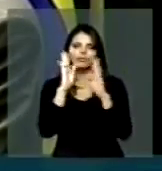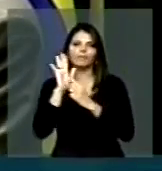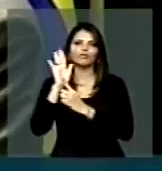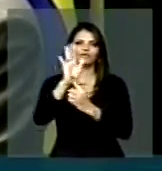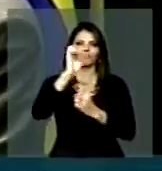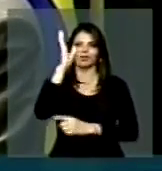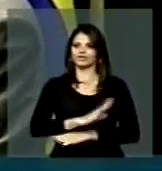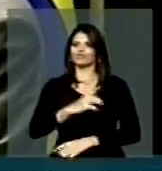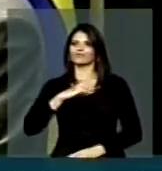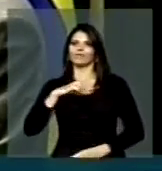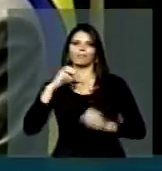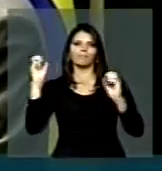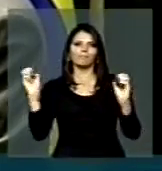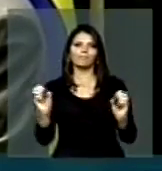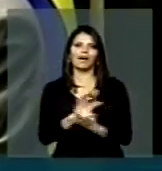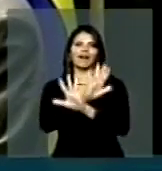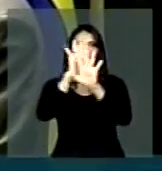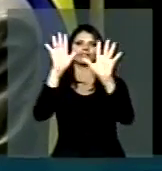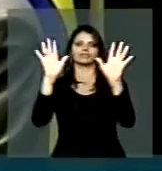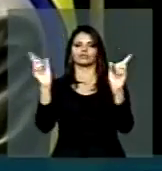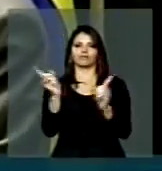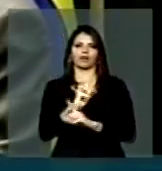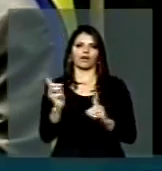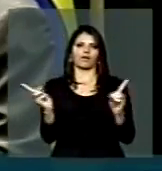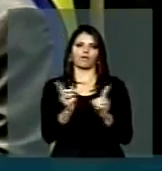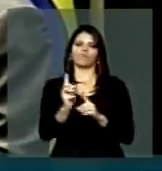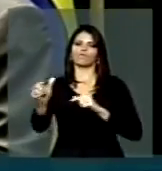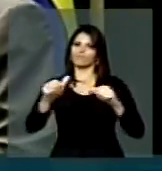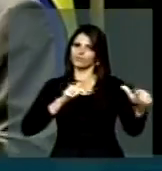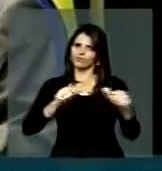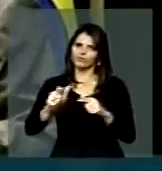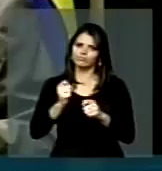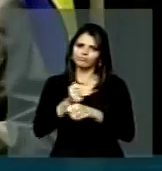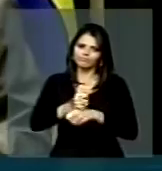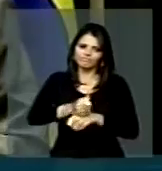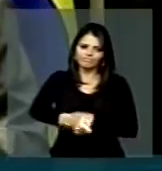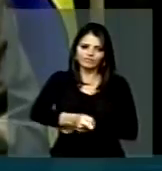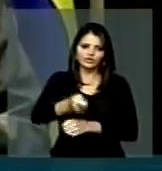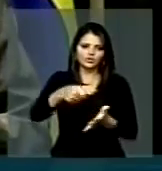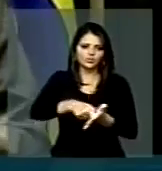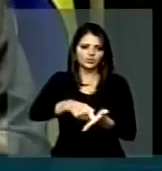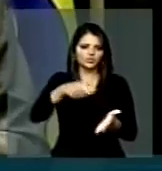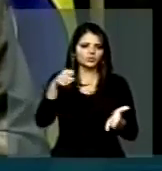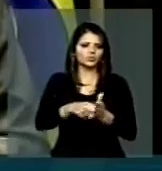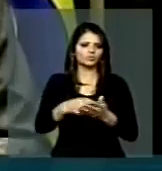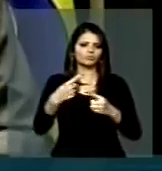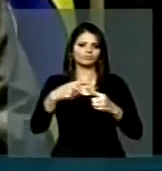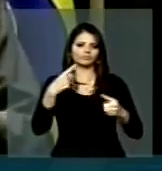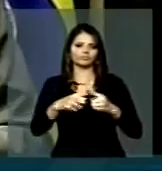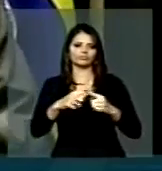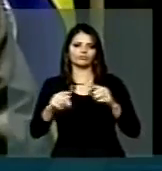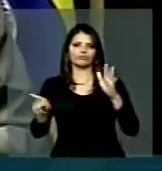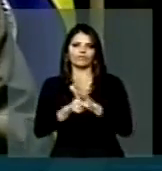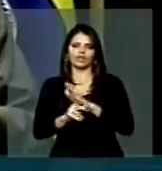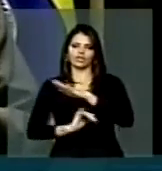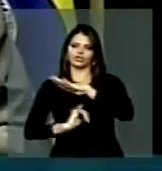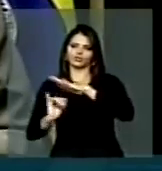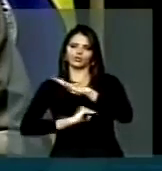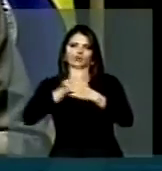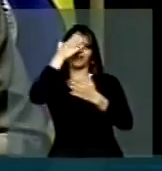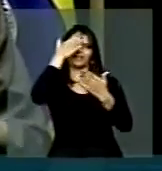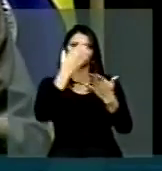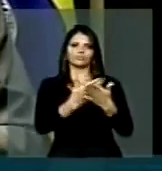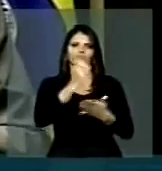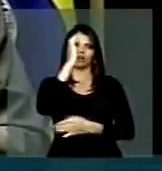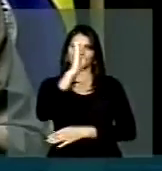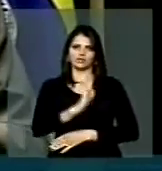ao país, temos uma mágica, não foi, foi trabalho. Trabalho duro de reconstrução das instituições, da credibilidade do